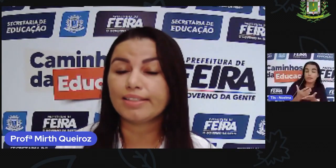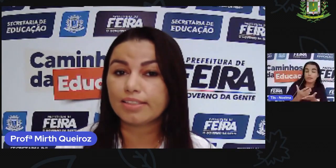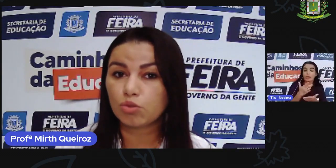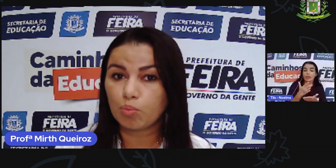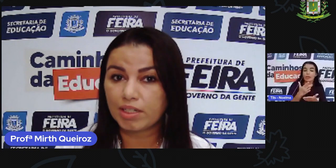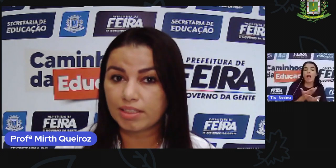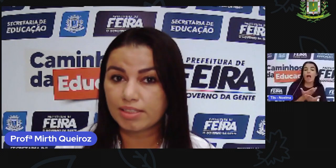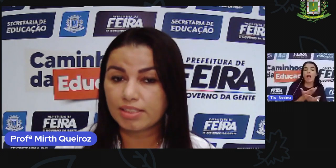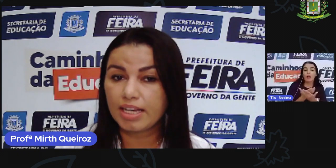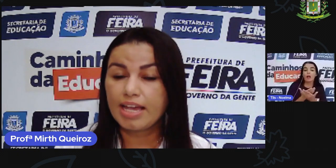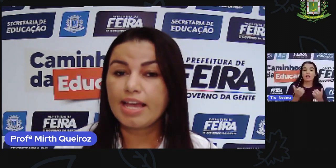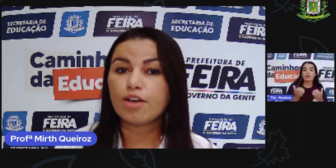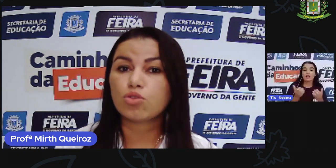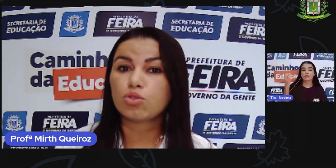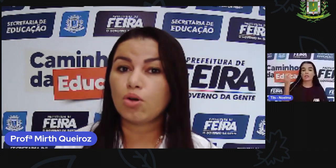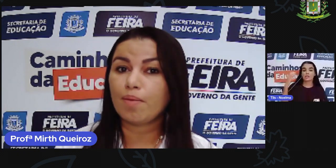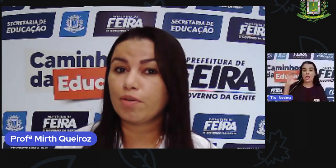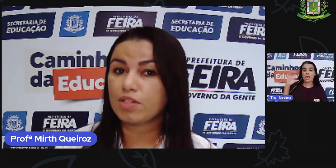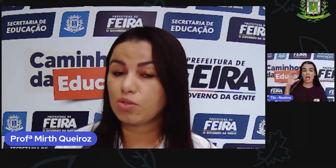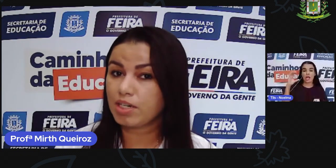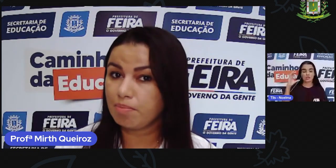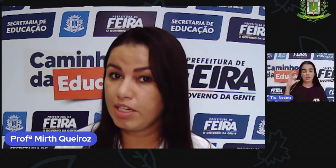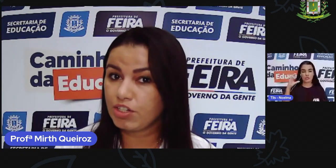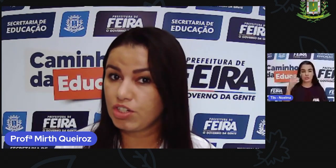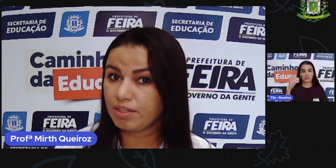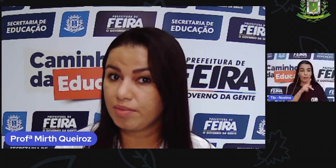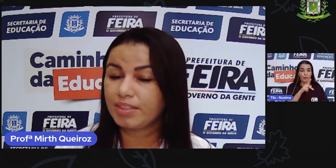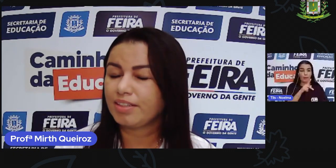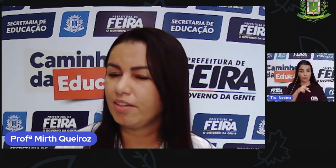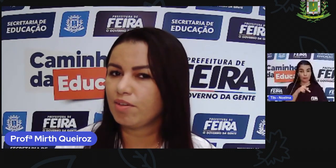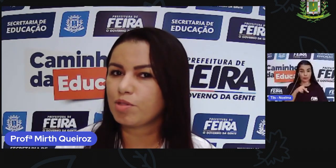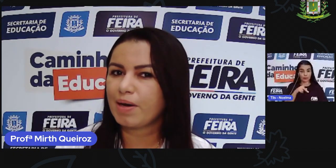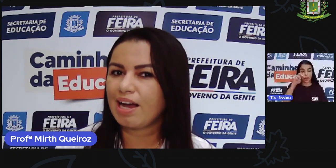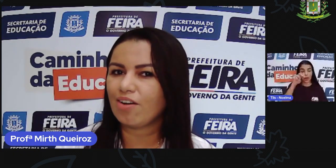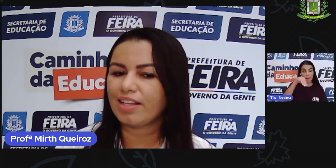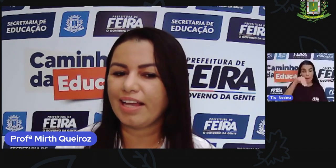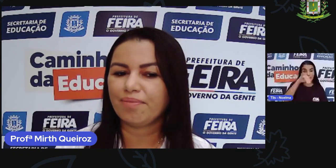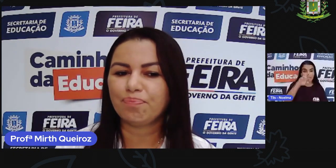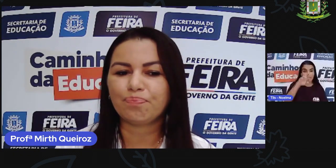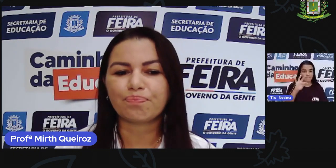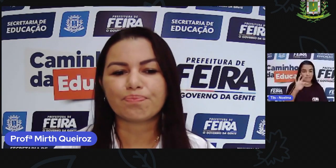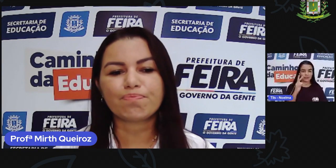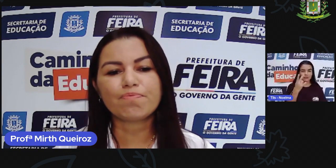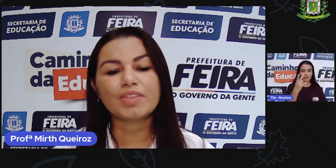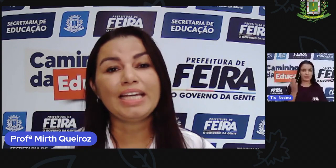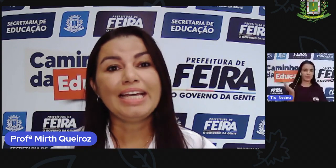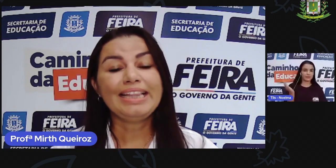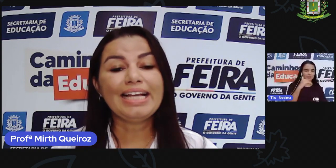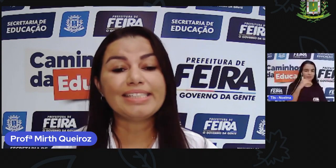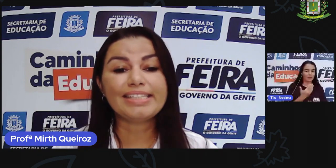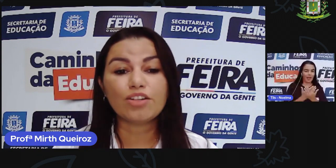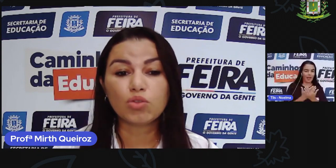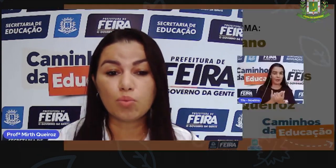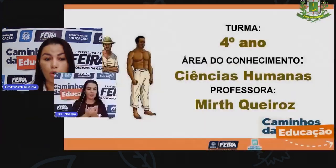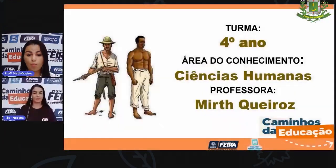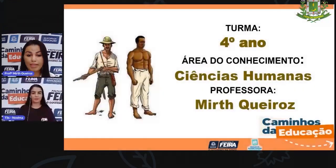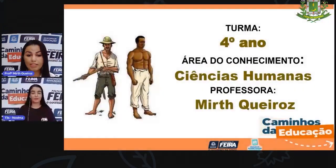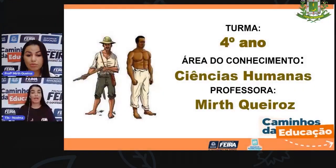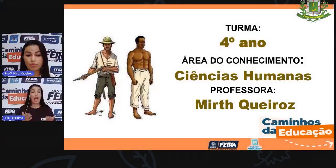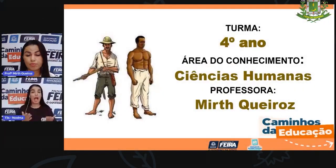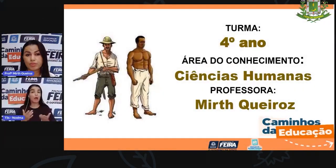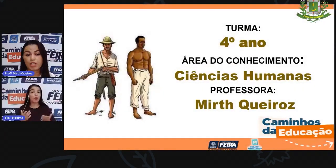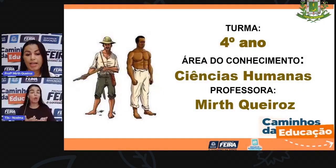de Ciências Humanas. Eu sou a professora Mirthi e vamos para a aula, né? Nesse segundo